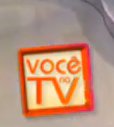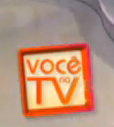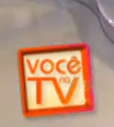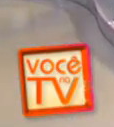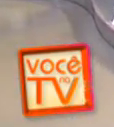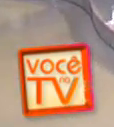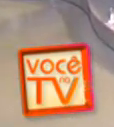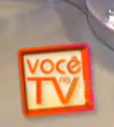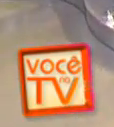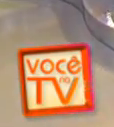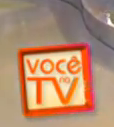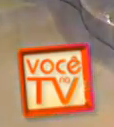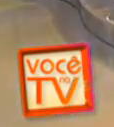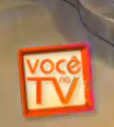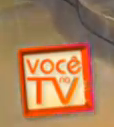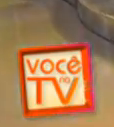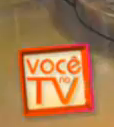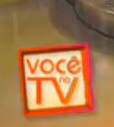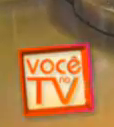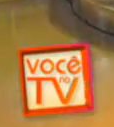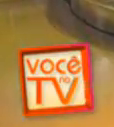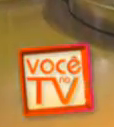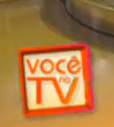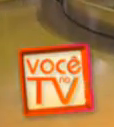Ora, logo de início, não é?